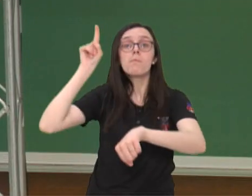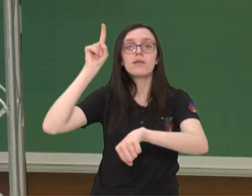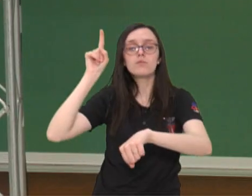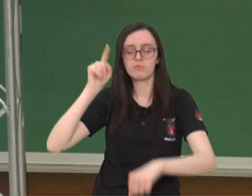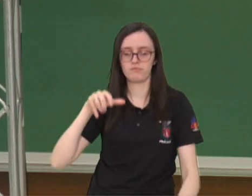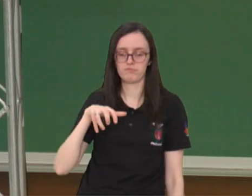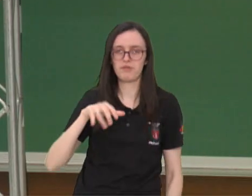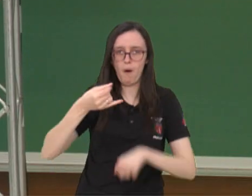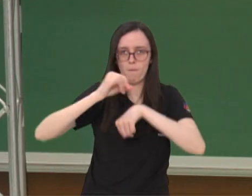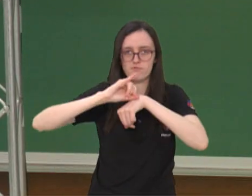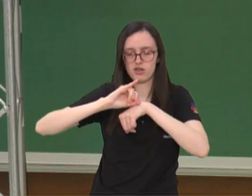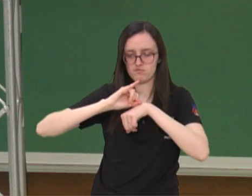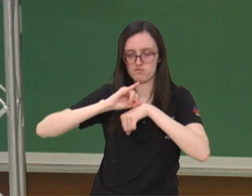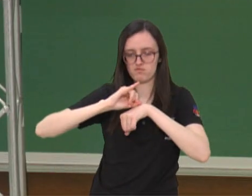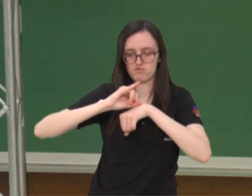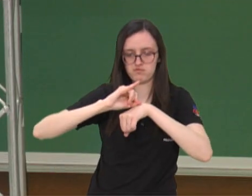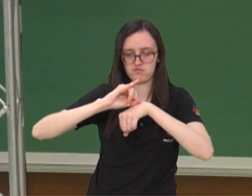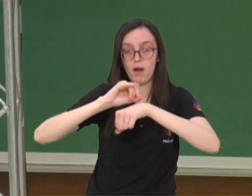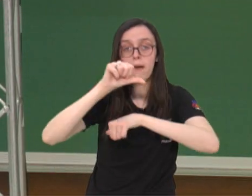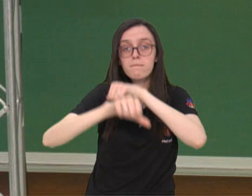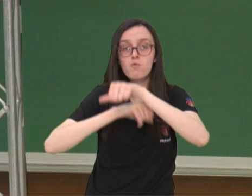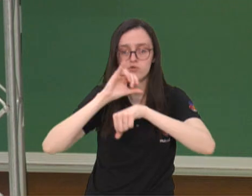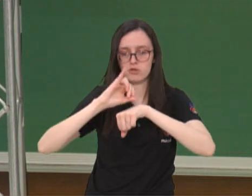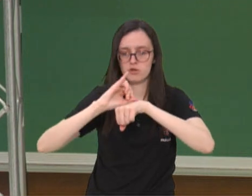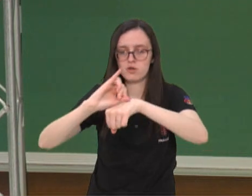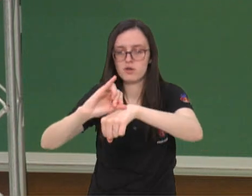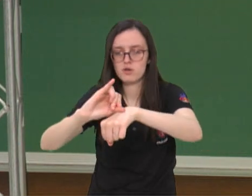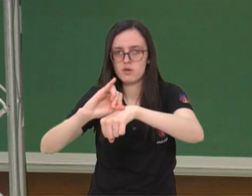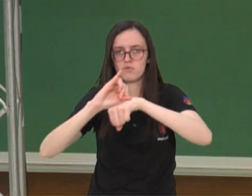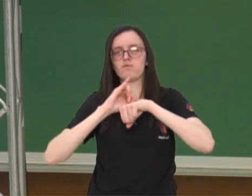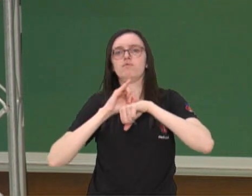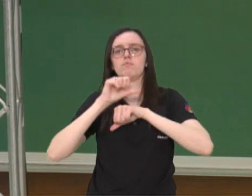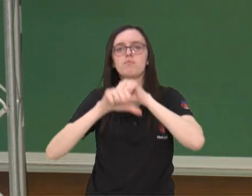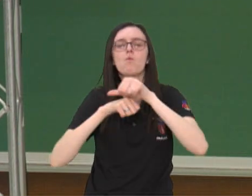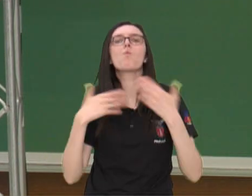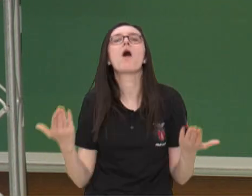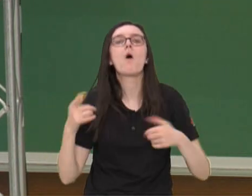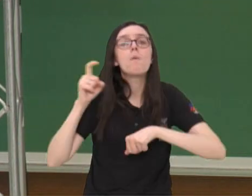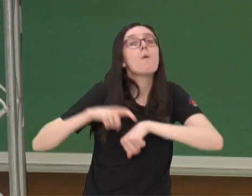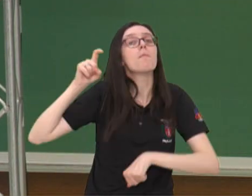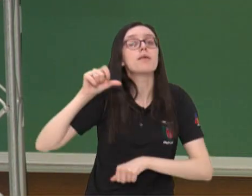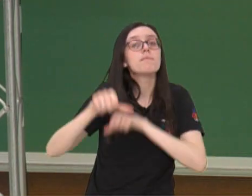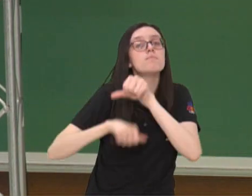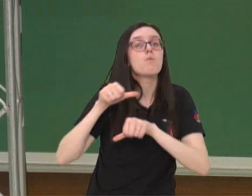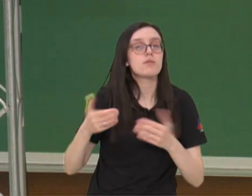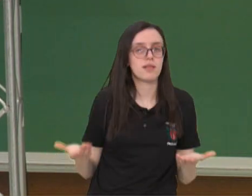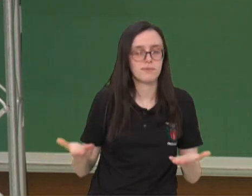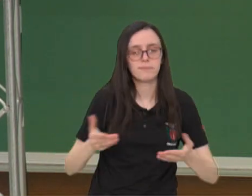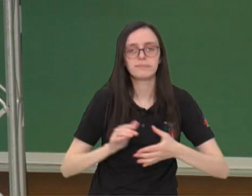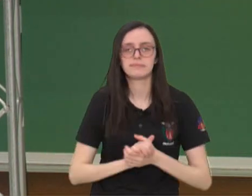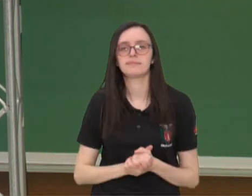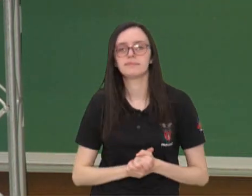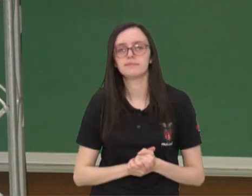o móvel muda de sentido? Em que instante ele muda de sentido?